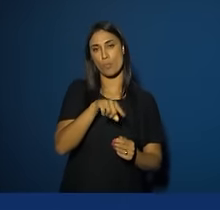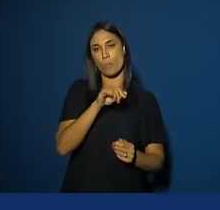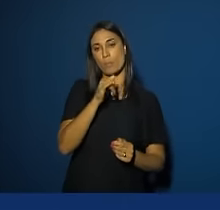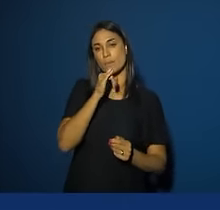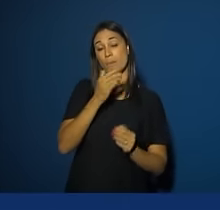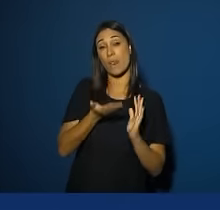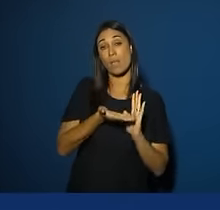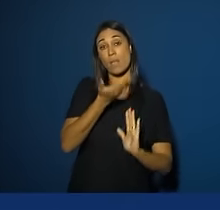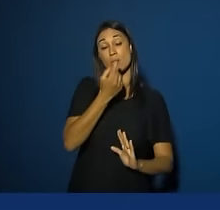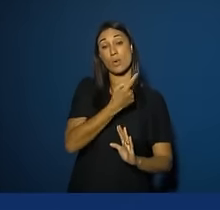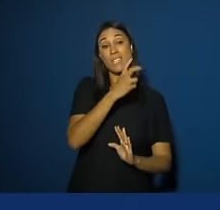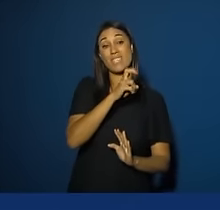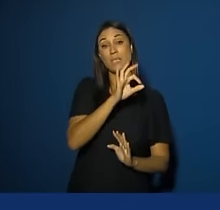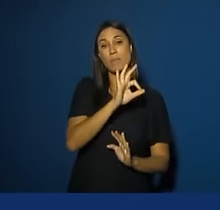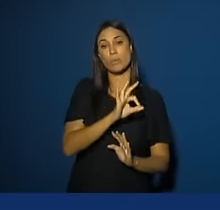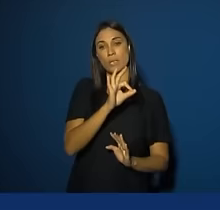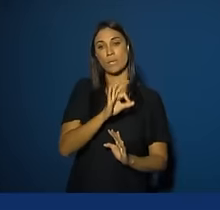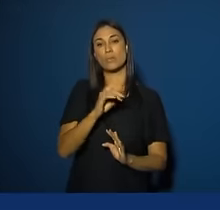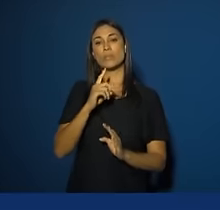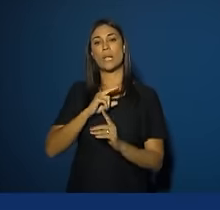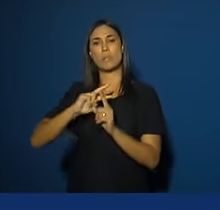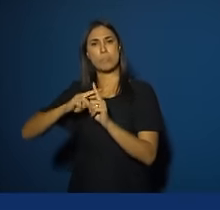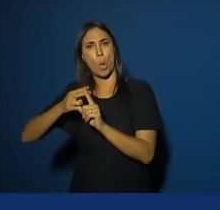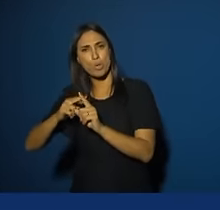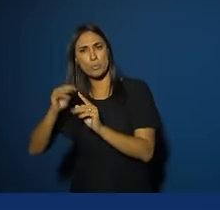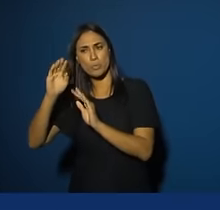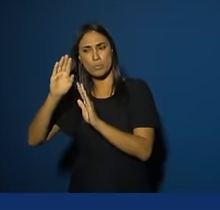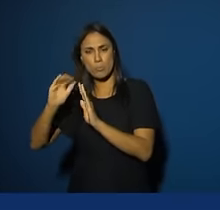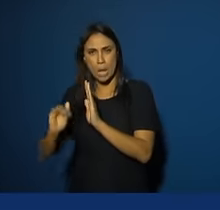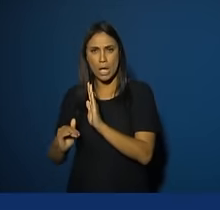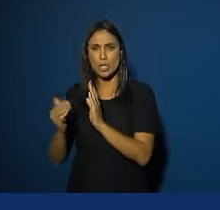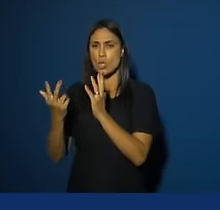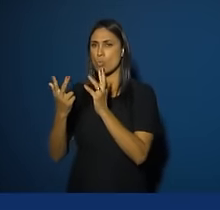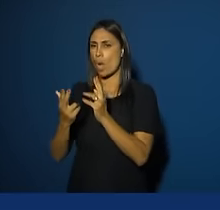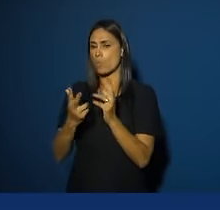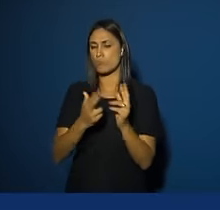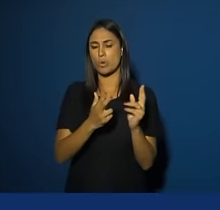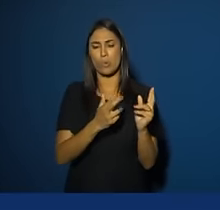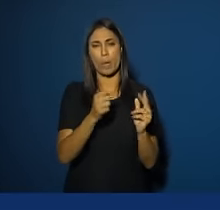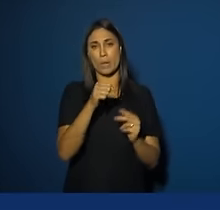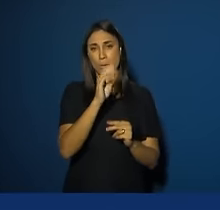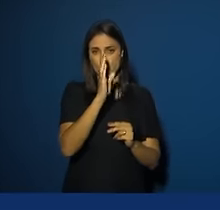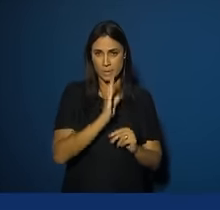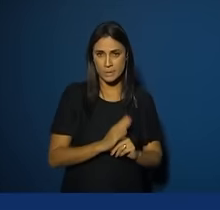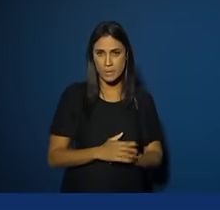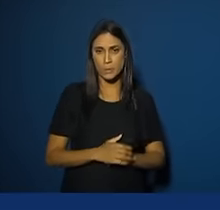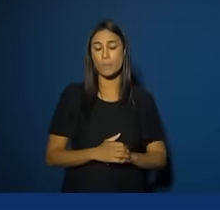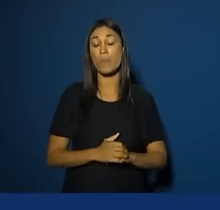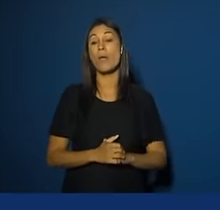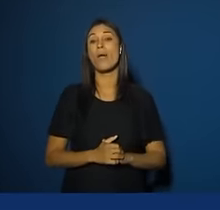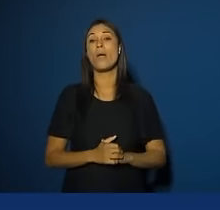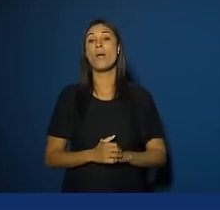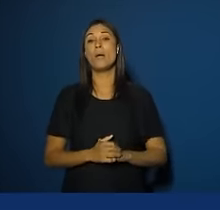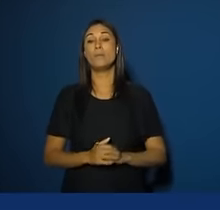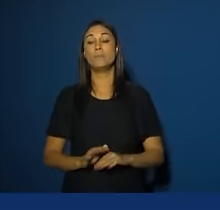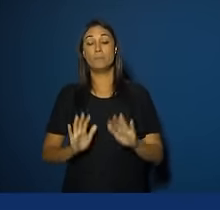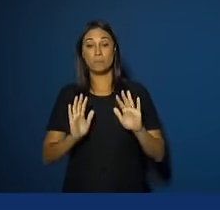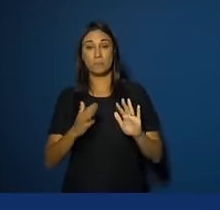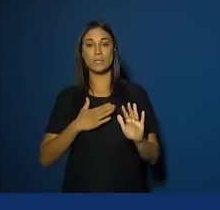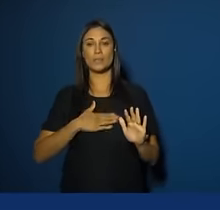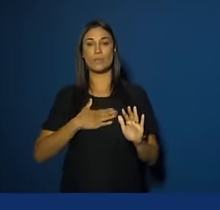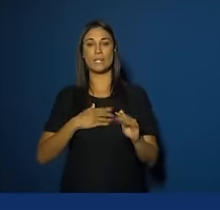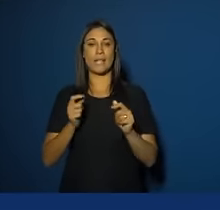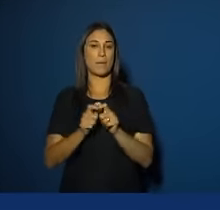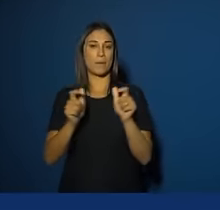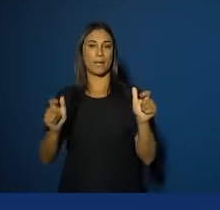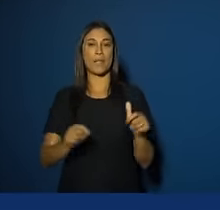do seu lucro ano passado, está a múltiplos baixos, como toda a Bolsa está a múltiplos baixos no Brasil. Mas eu vou agradar parte da plateia